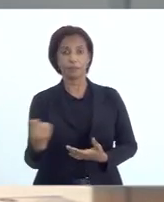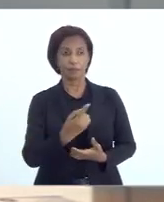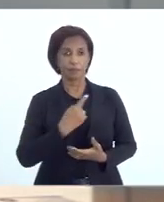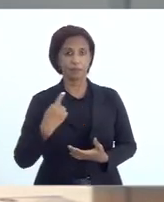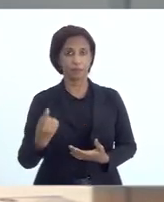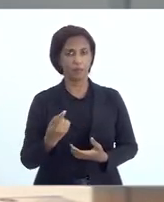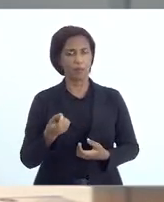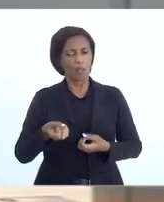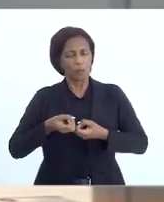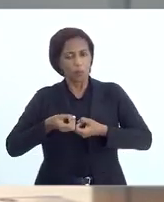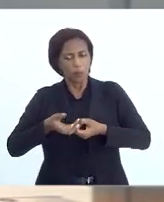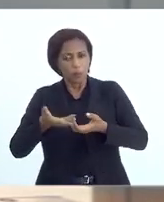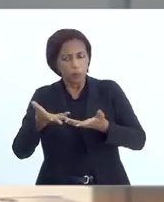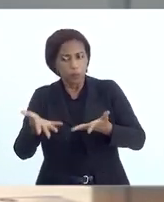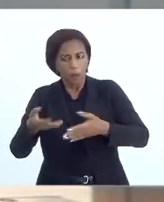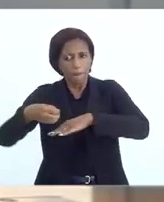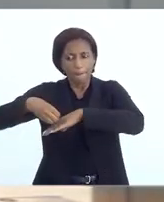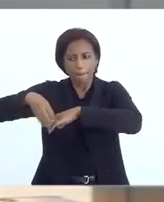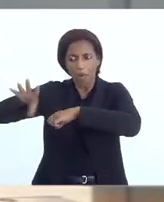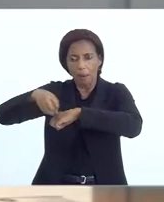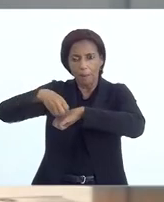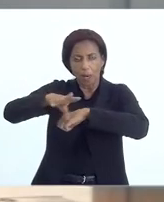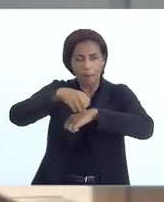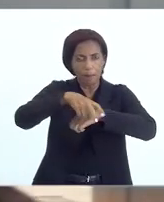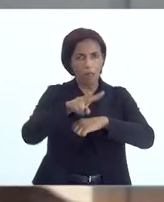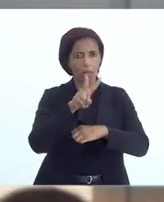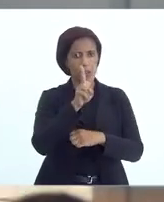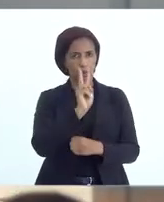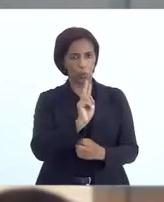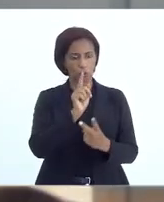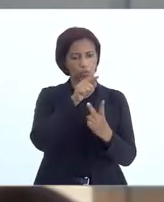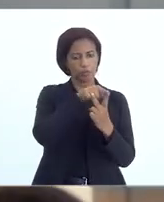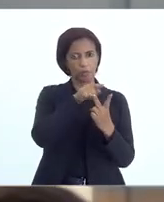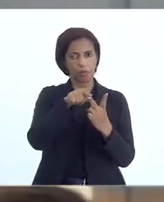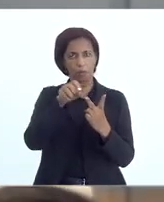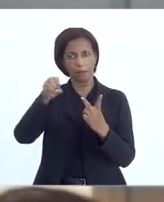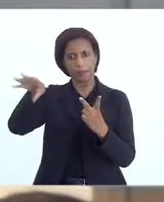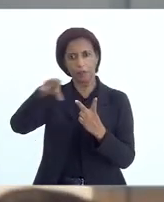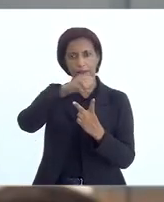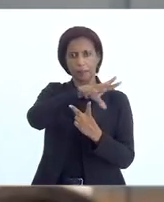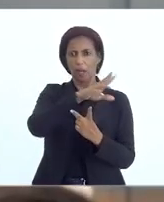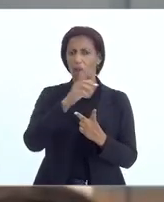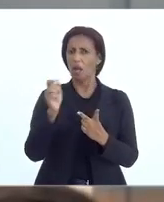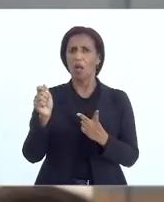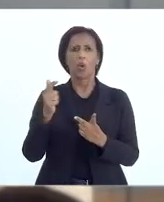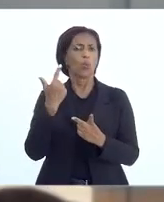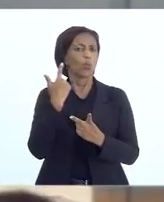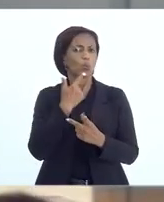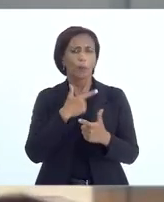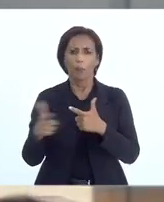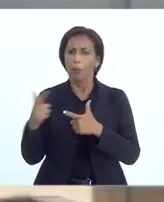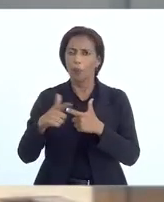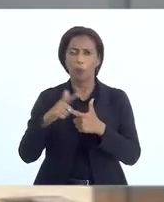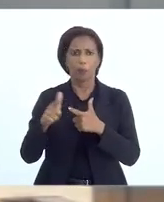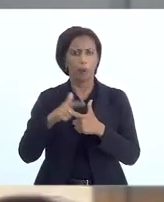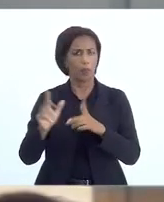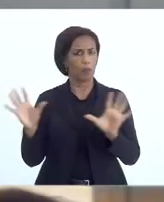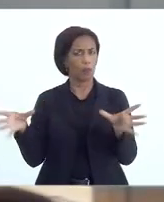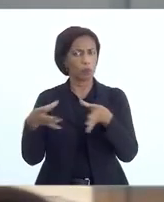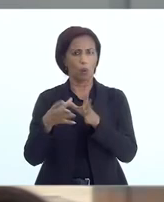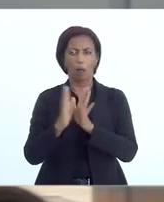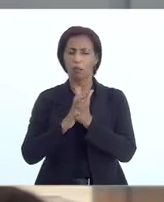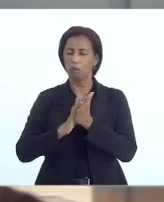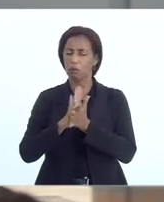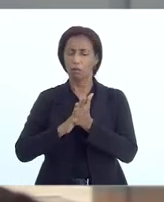gente distribuir o mesmo problema em dois aspectos diferentes nem uma rivalidade alguma no grupo e pelo contrário só